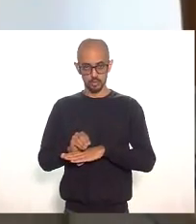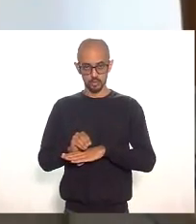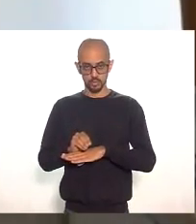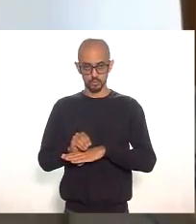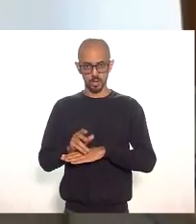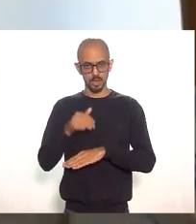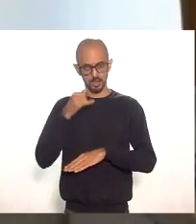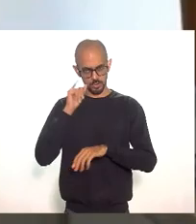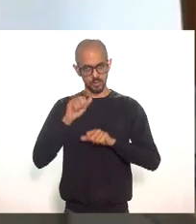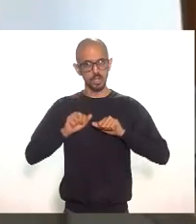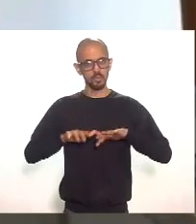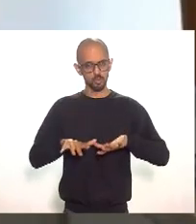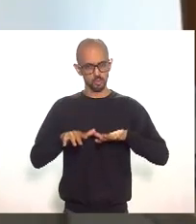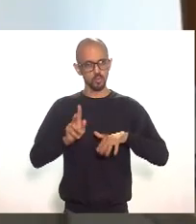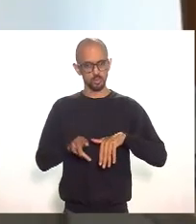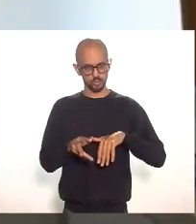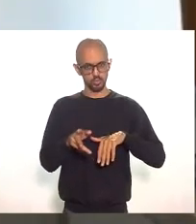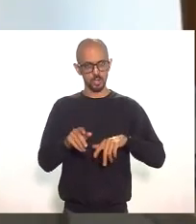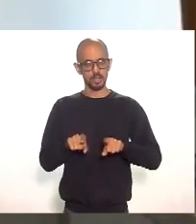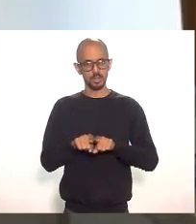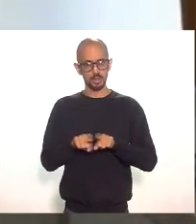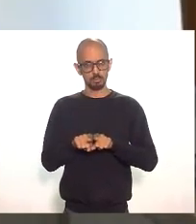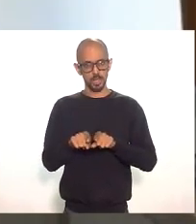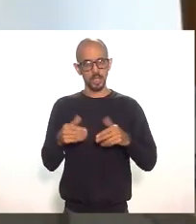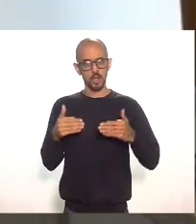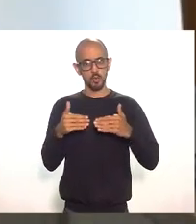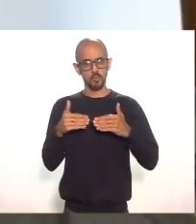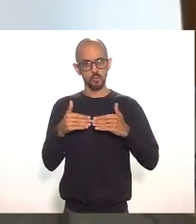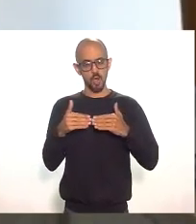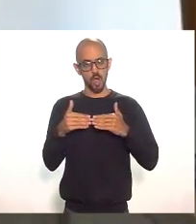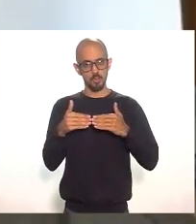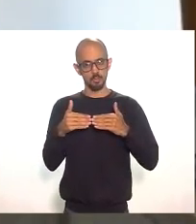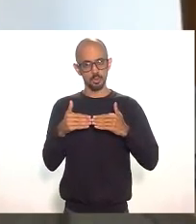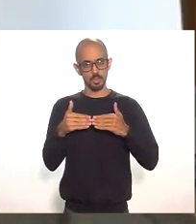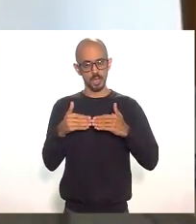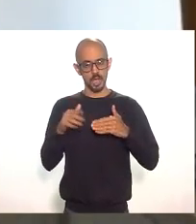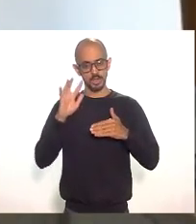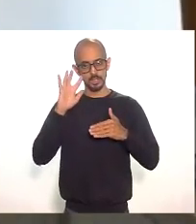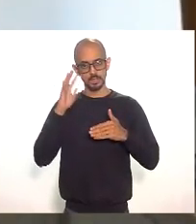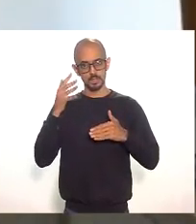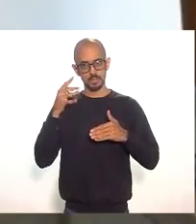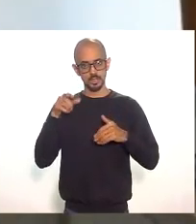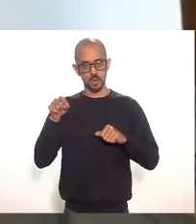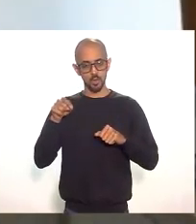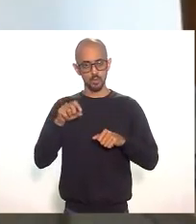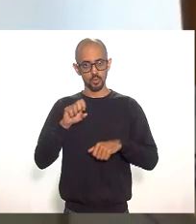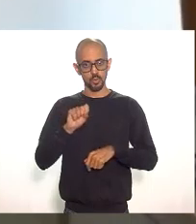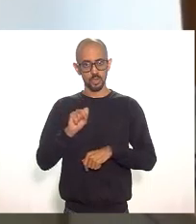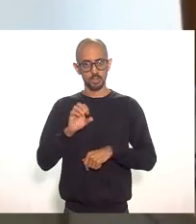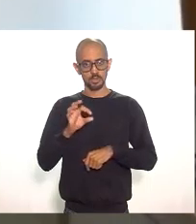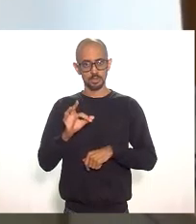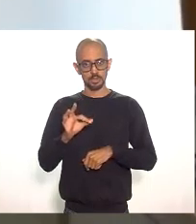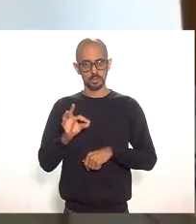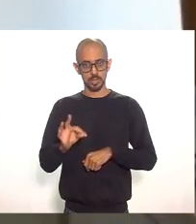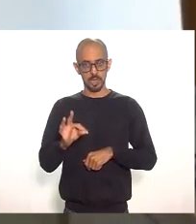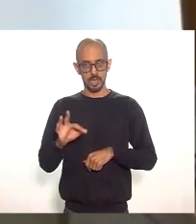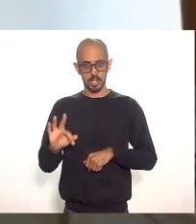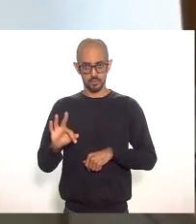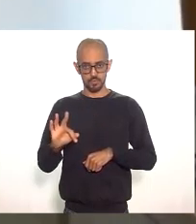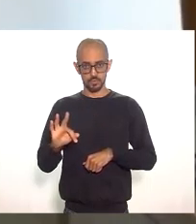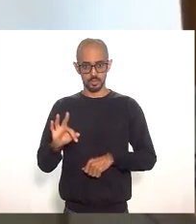em consonância com a decisão do Supremo Tribunal Federal. Bom, então,